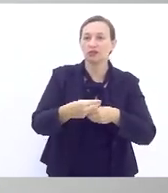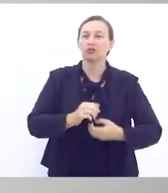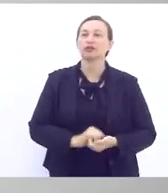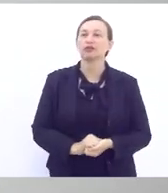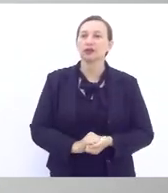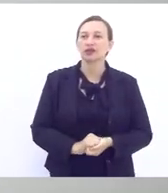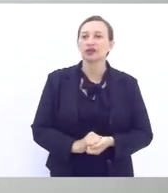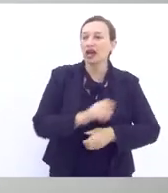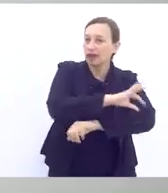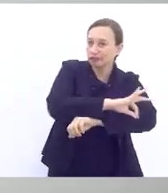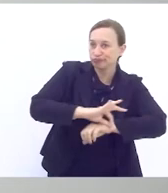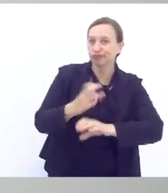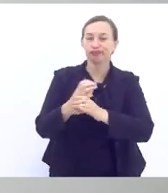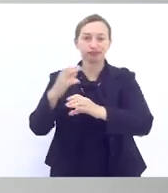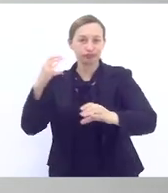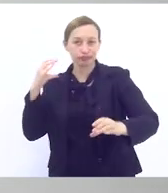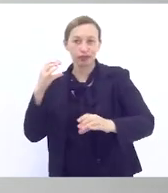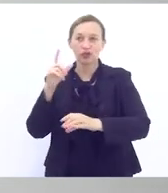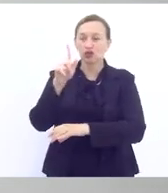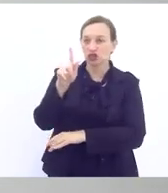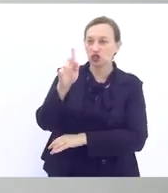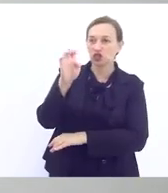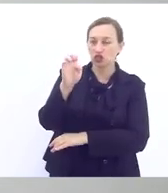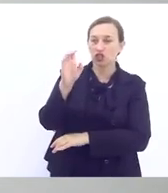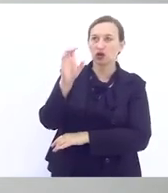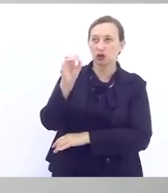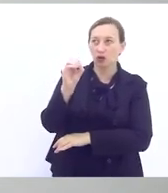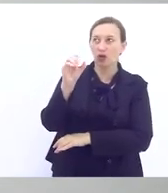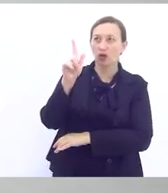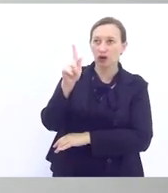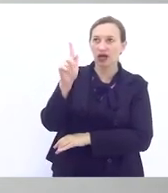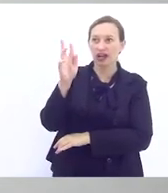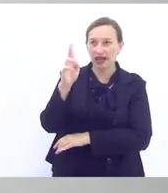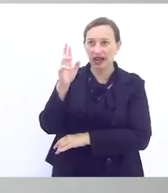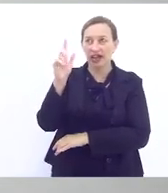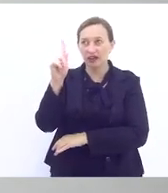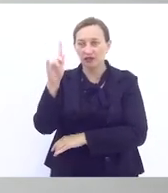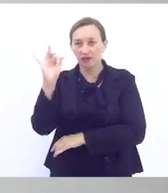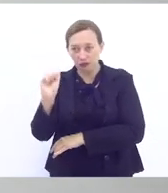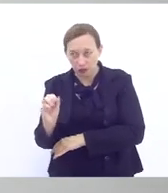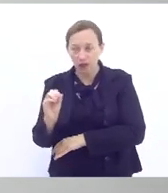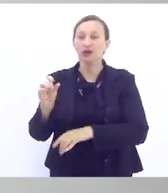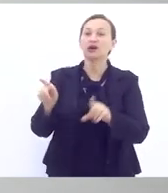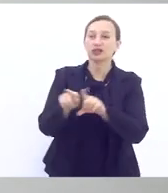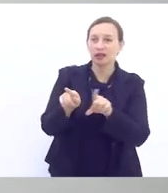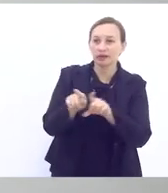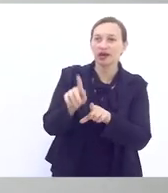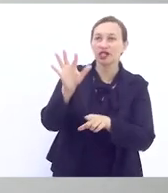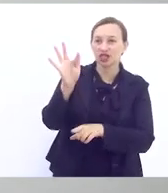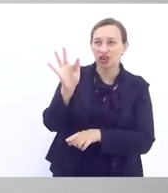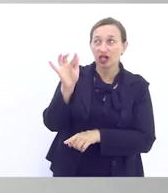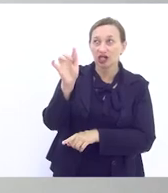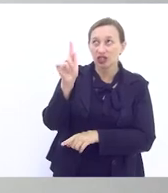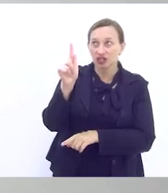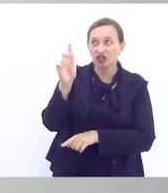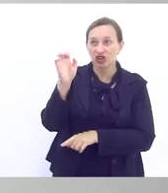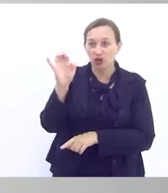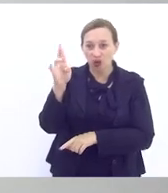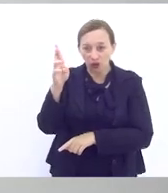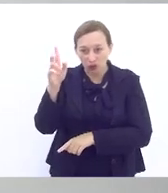presentes né arquitetos Engenheiros geógrafos geólogos Então até quando a o presidente